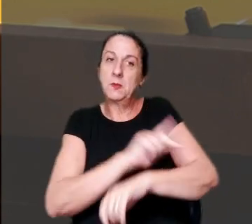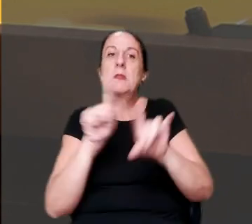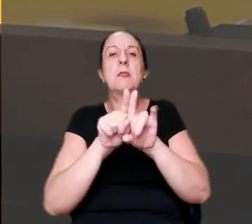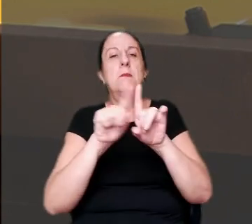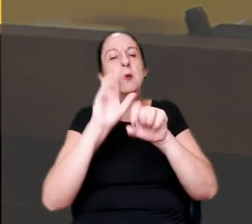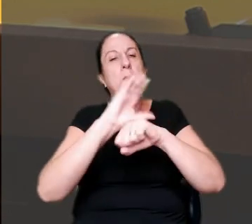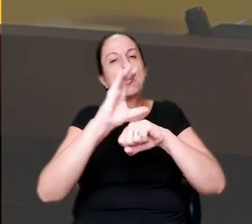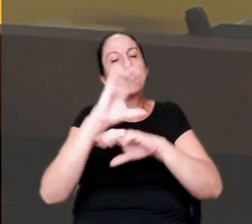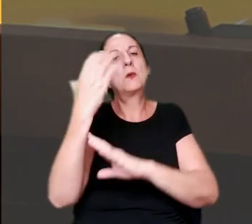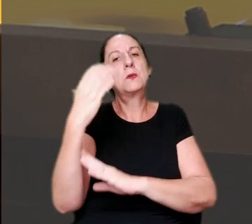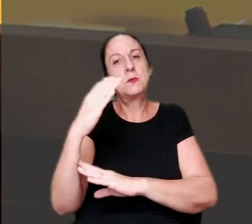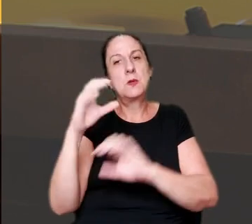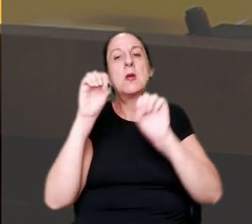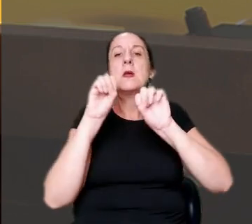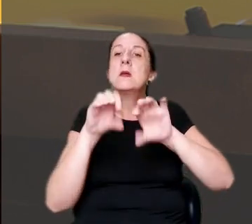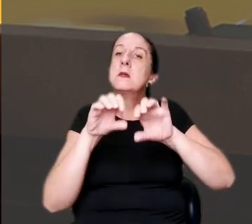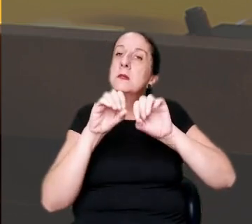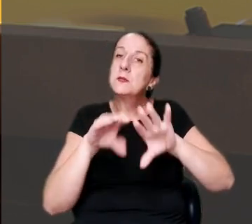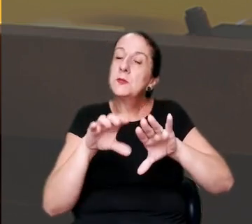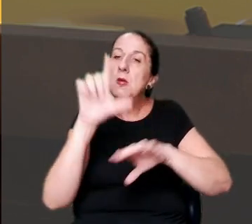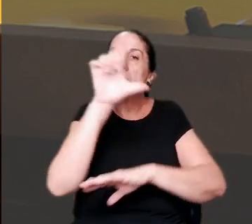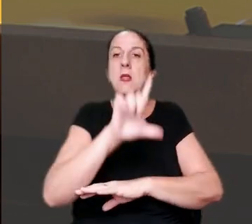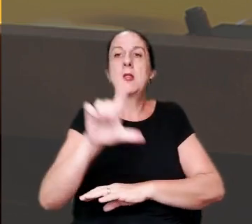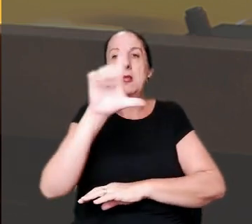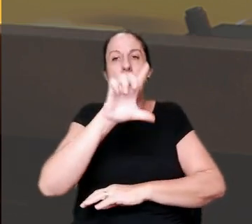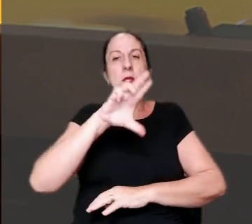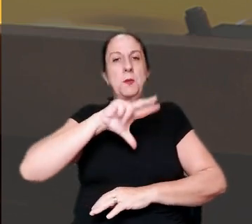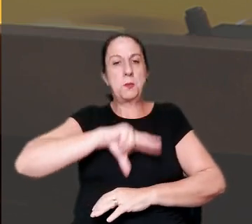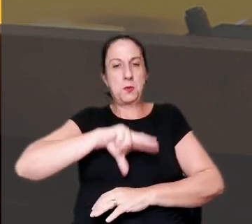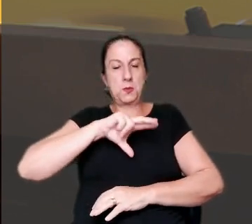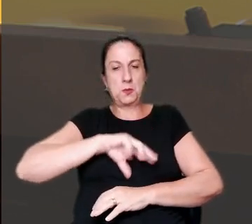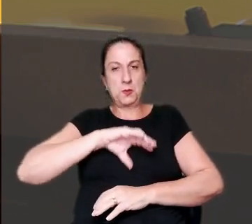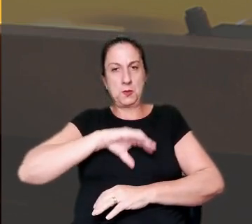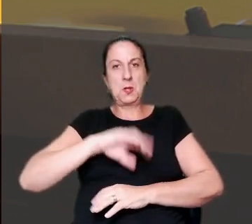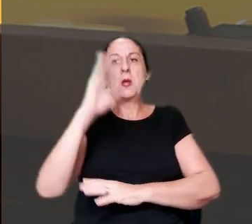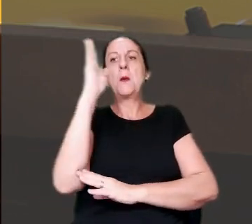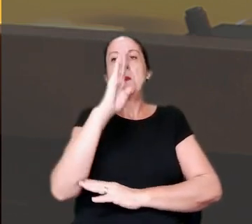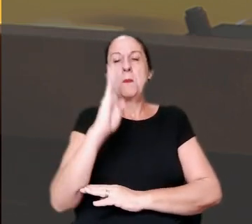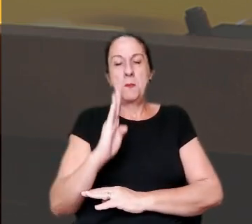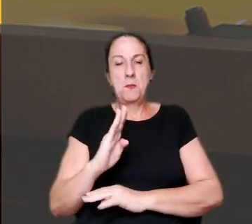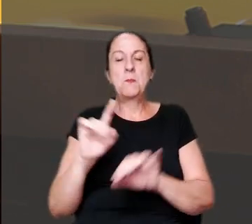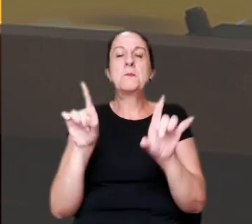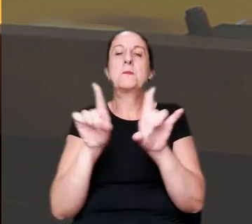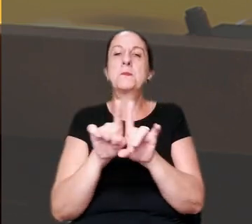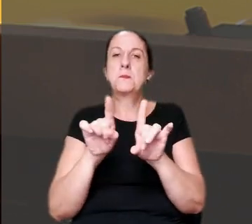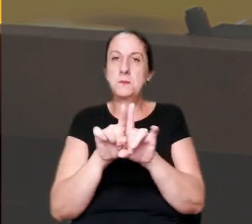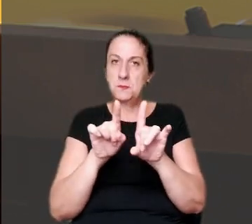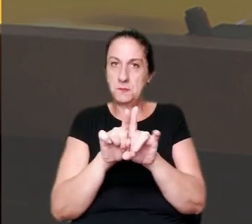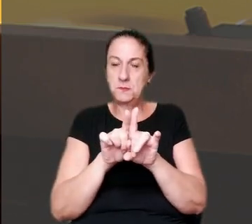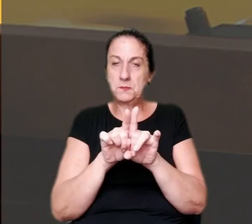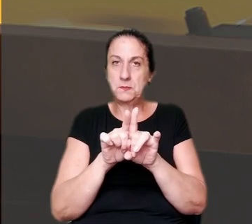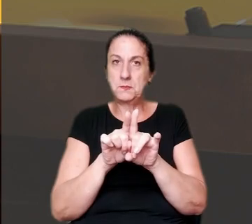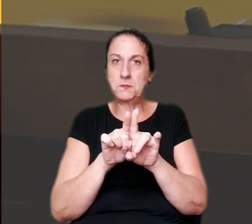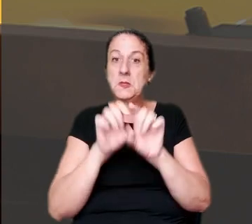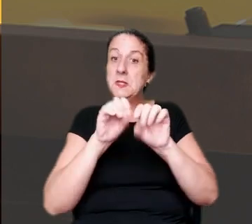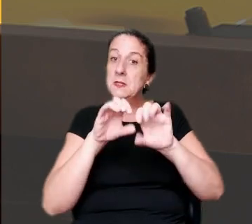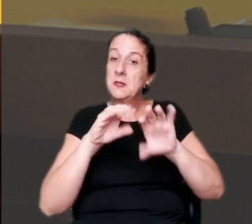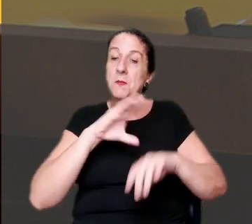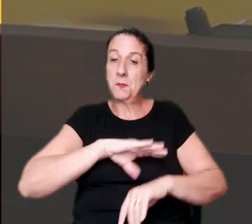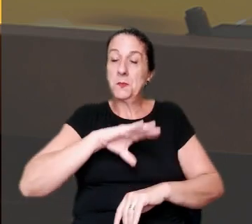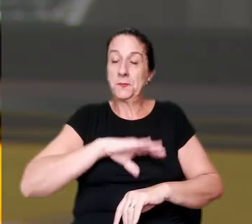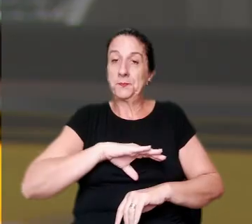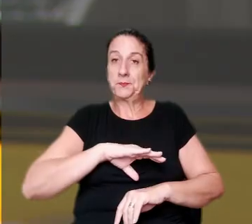pedagógico e no curso científico. Eu ensinava literatura portuguesa e brasileira e português